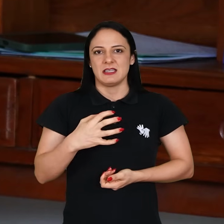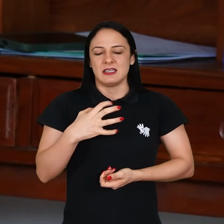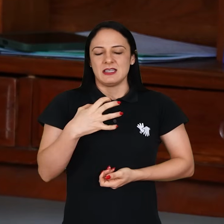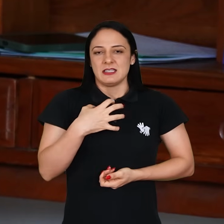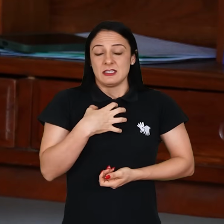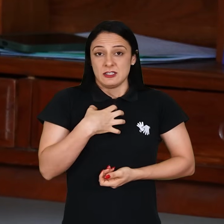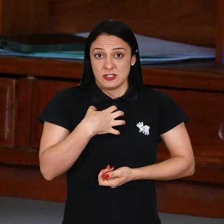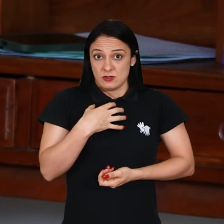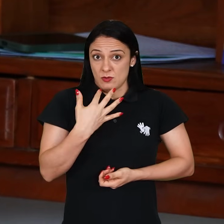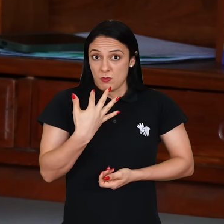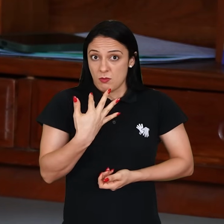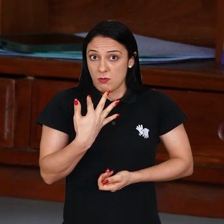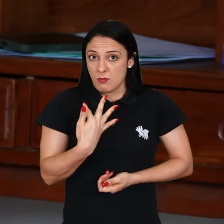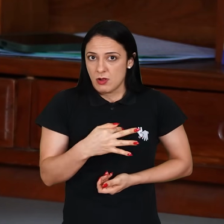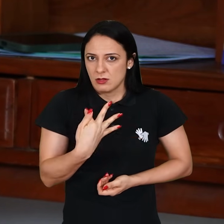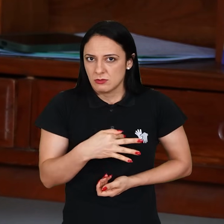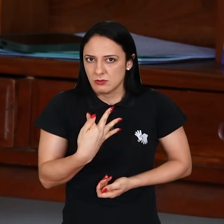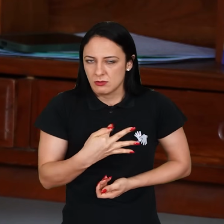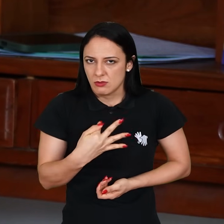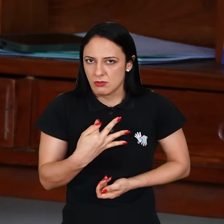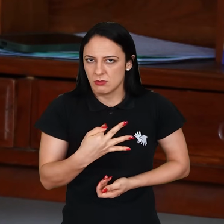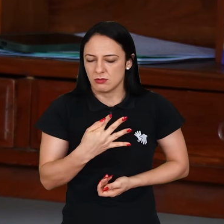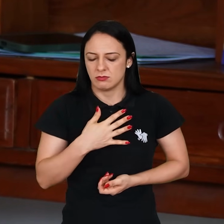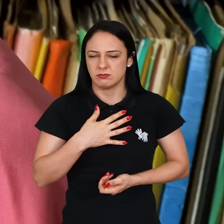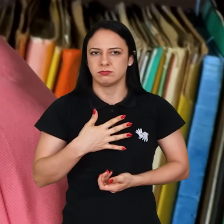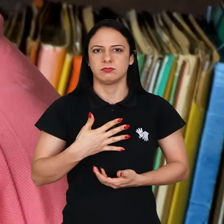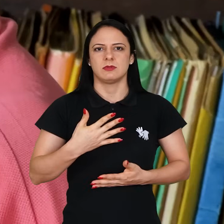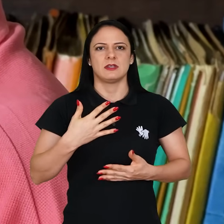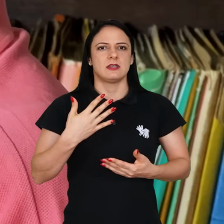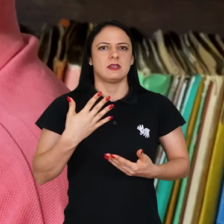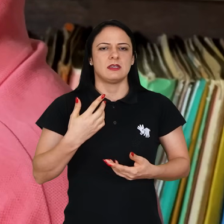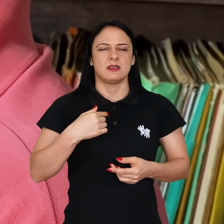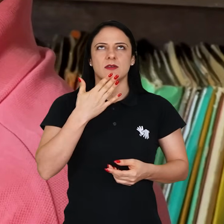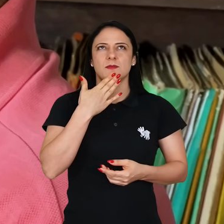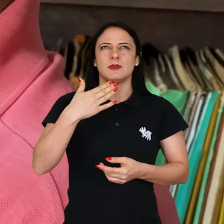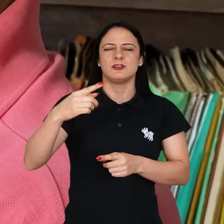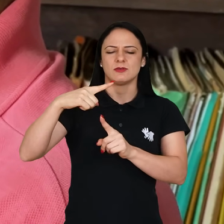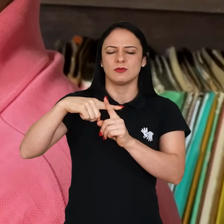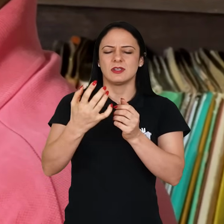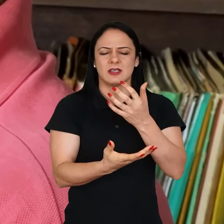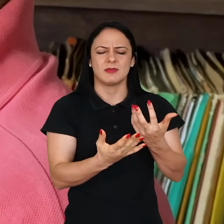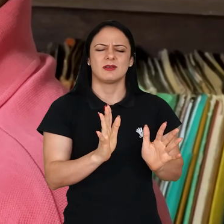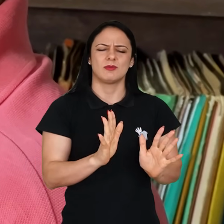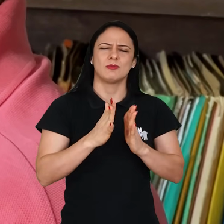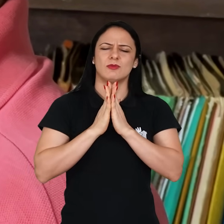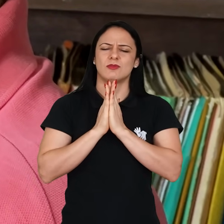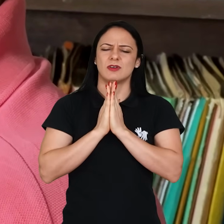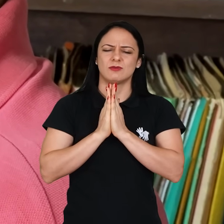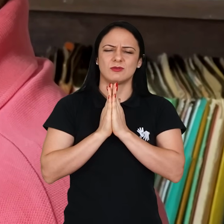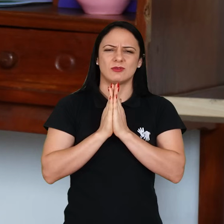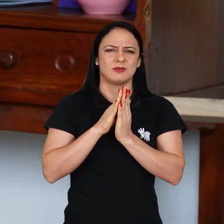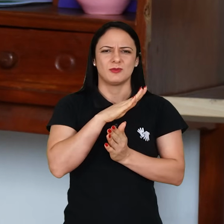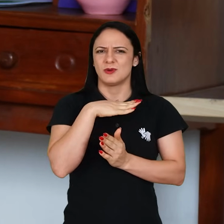Senti uma dor no peito, nada parava. Pedi, ó Santa Cruz queimada, não deixa eu morrer